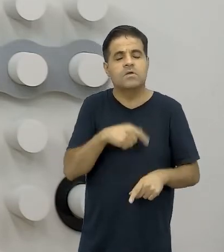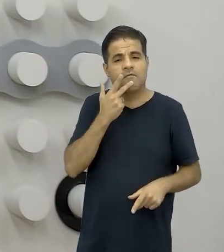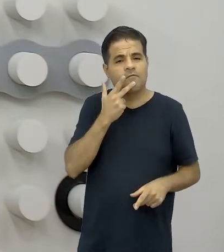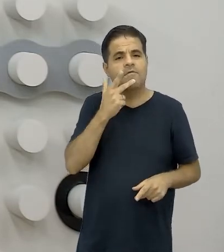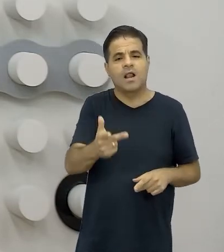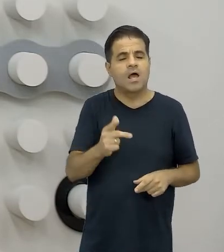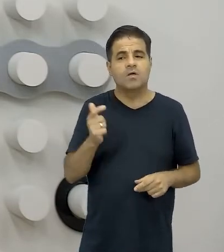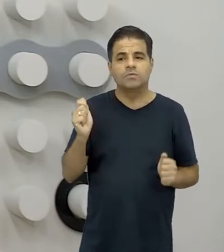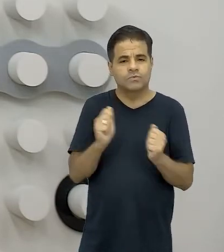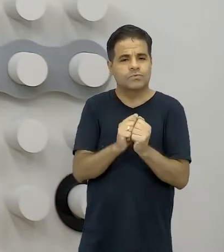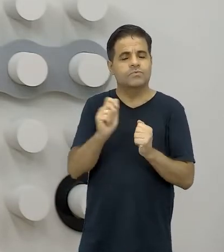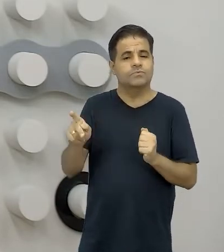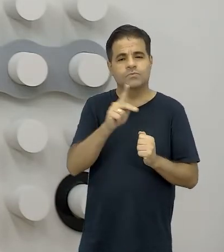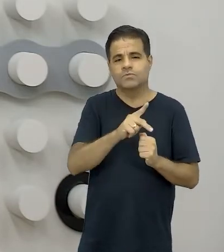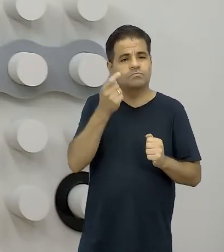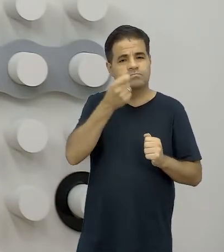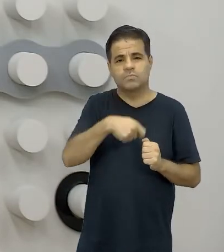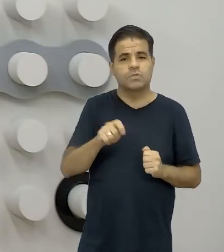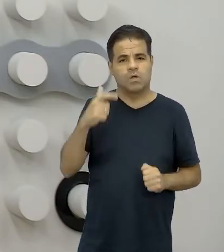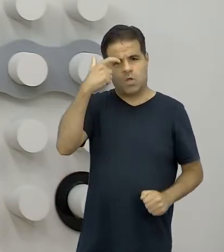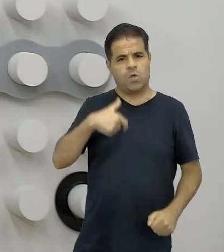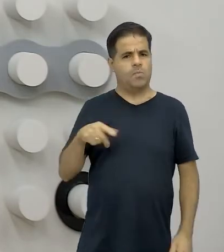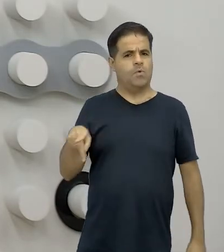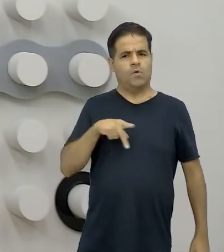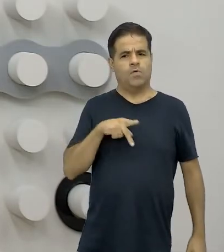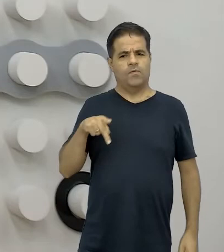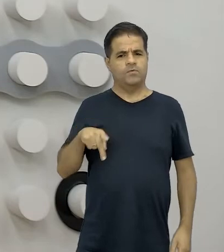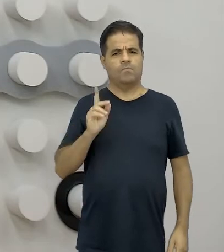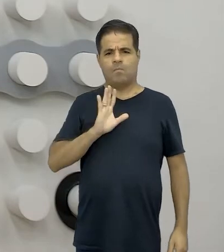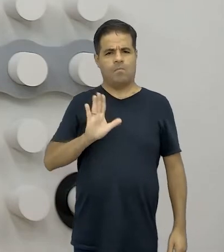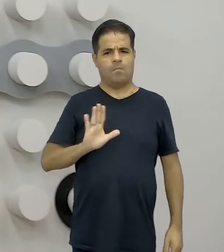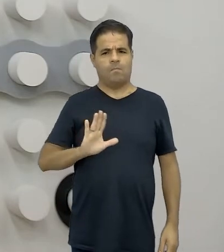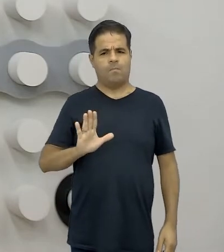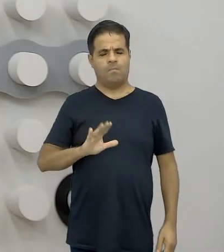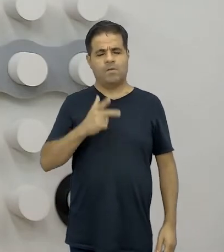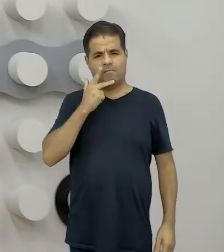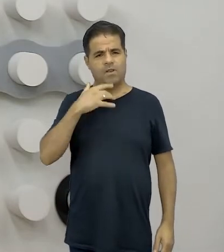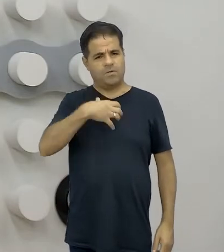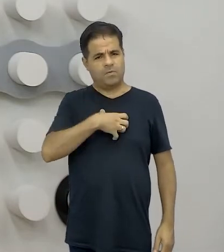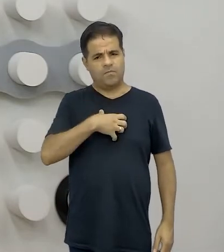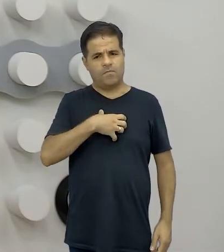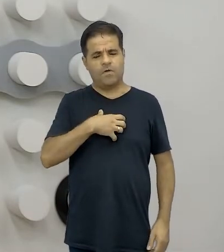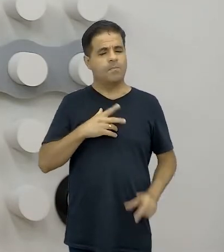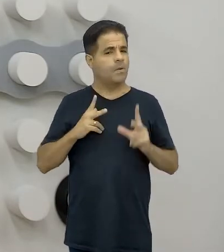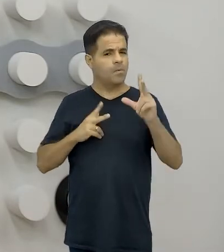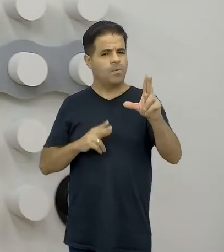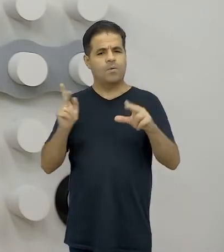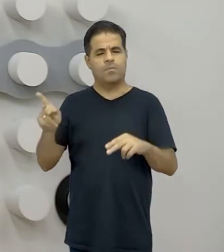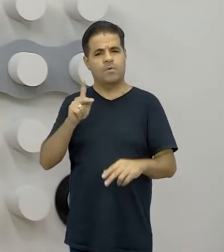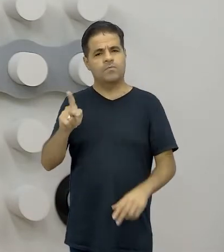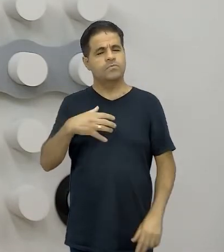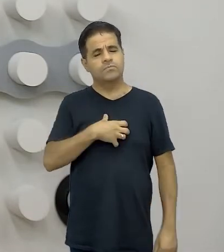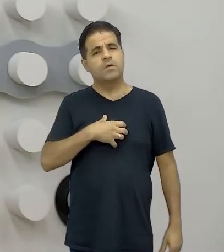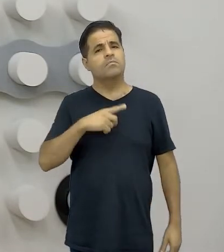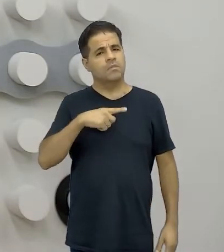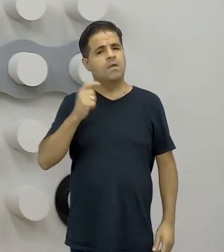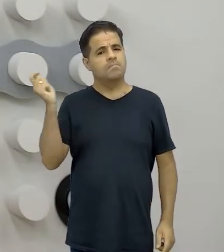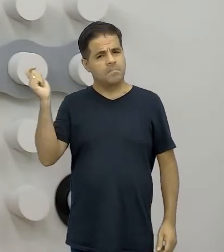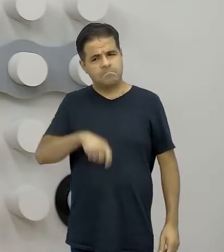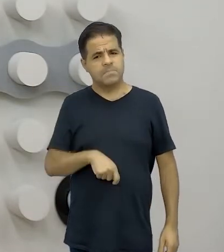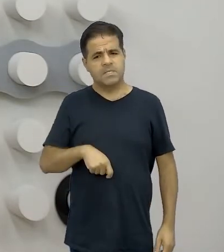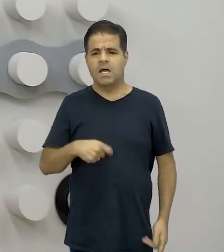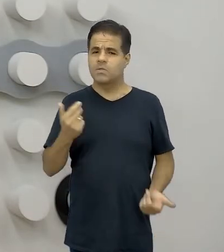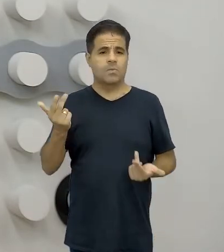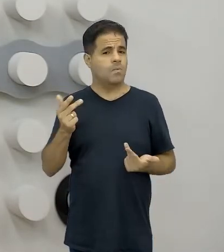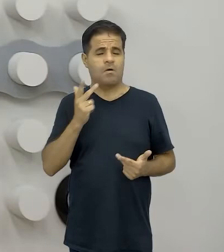falar como um professor. Ele não precisa ser o professor, mas ele pode falar de uma forma igual à do professor, no sentido de ter a mesma